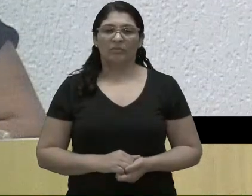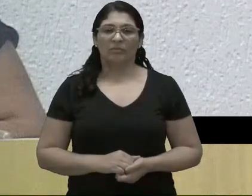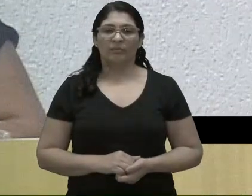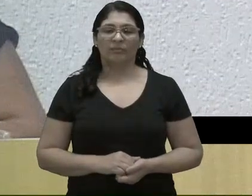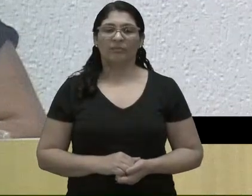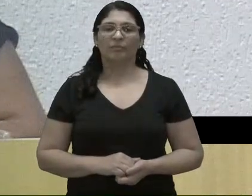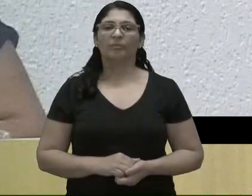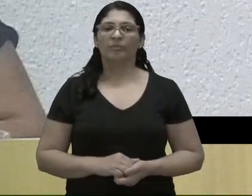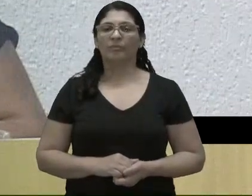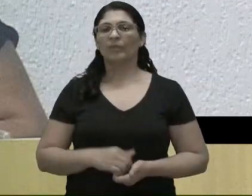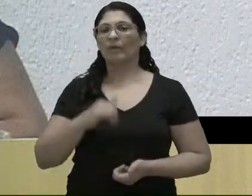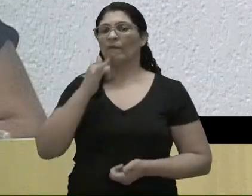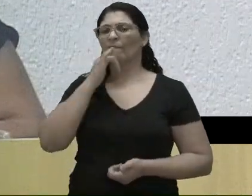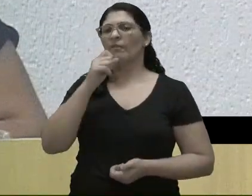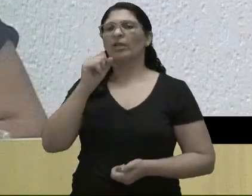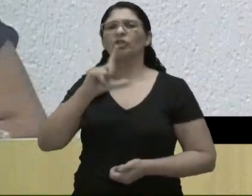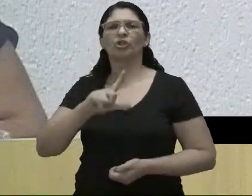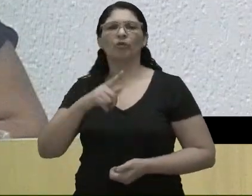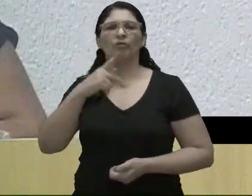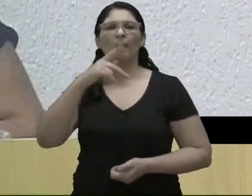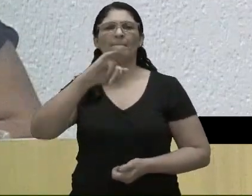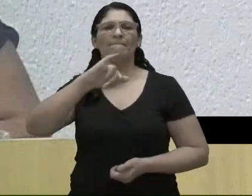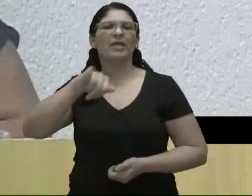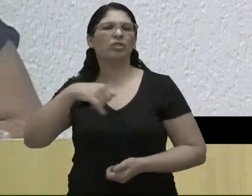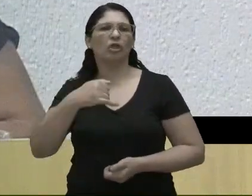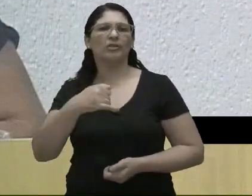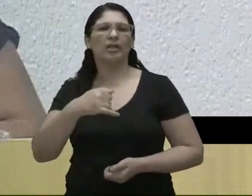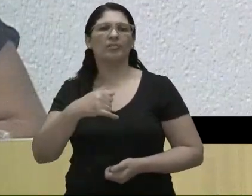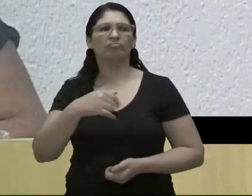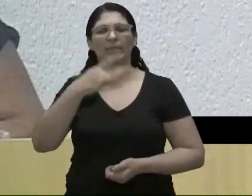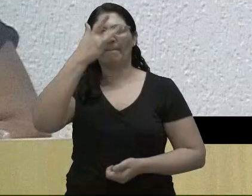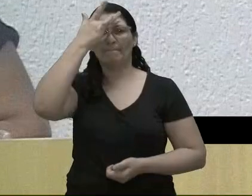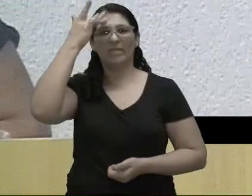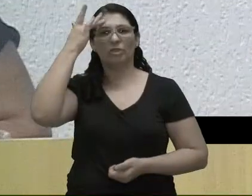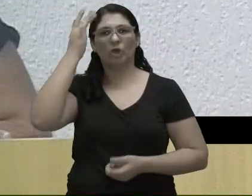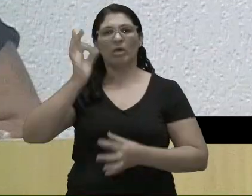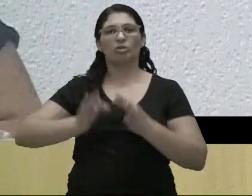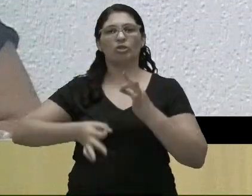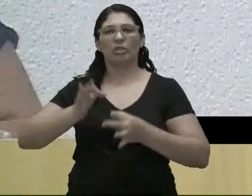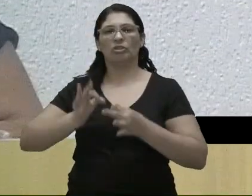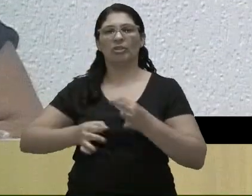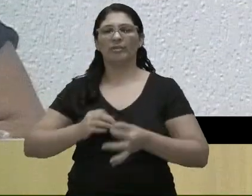Vamos tratar de novo de PJ. Esse nome está dando uma certa...